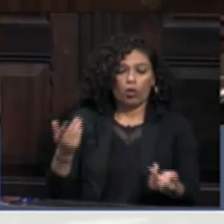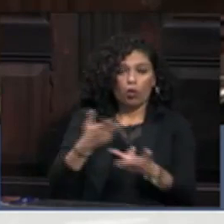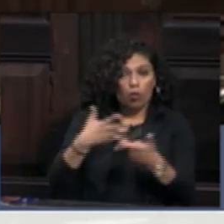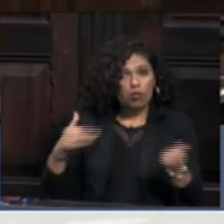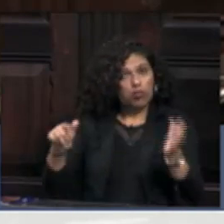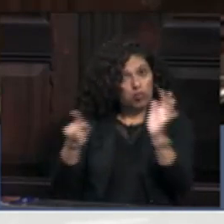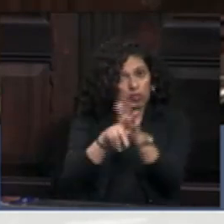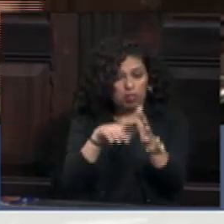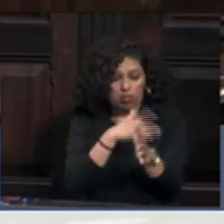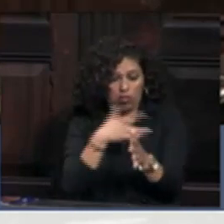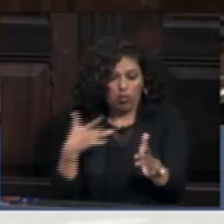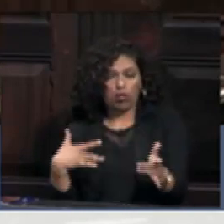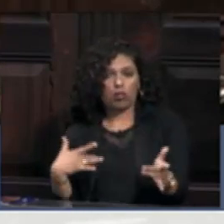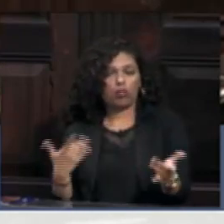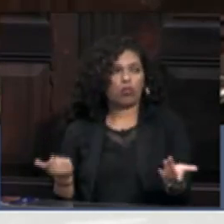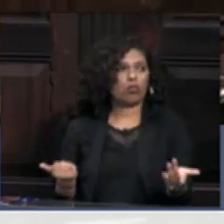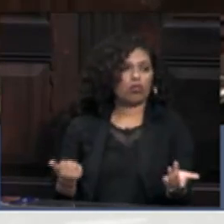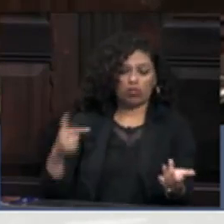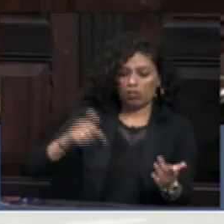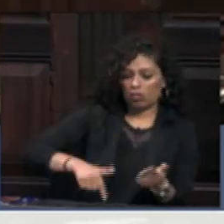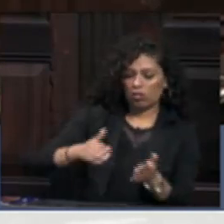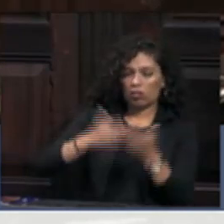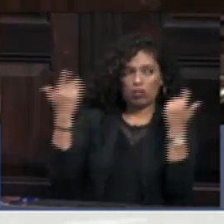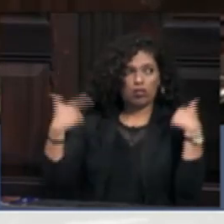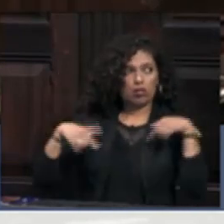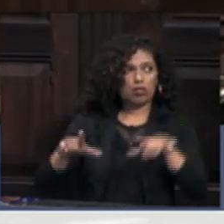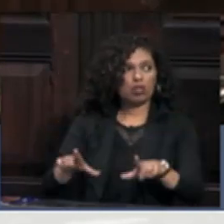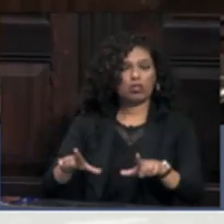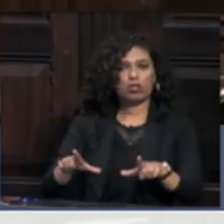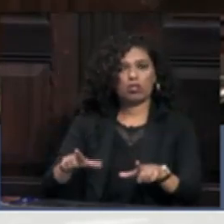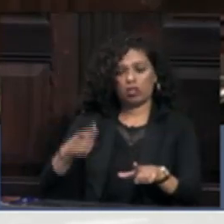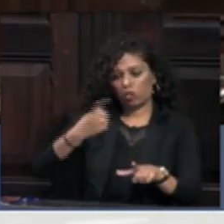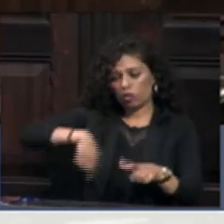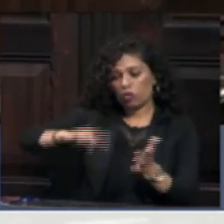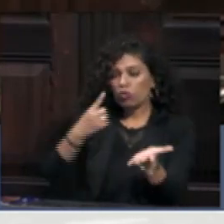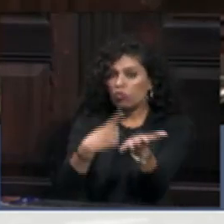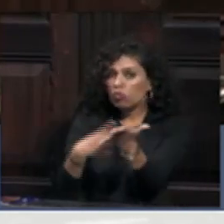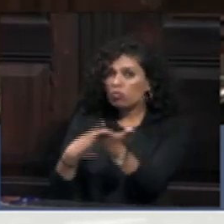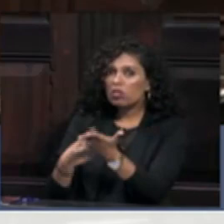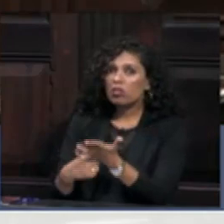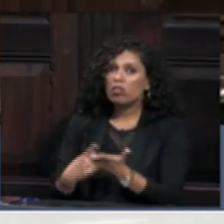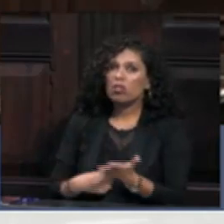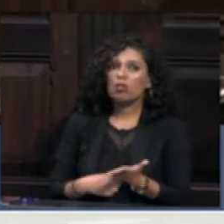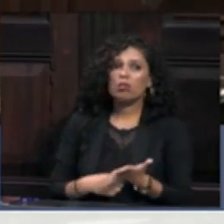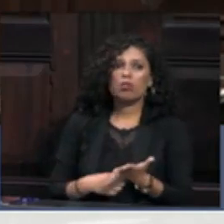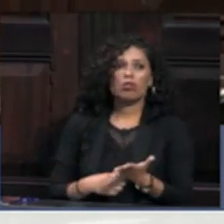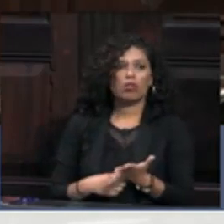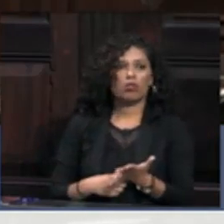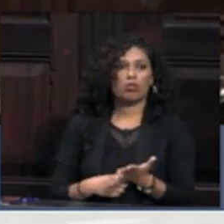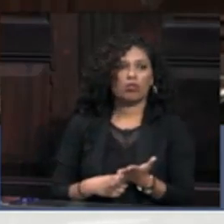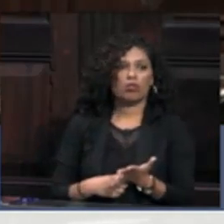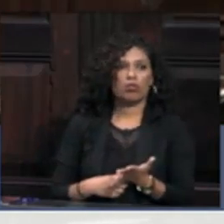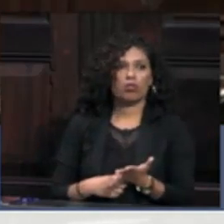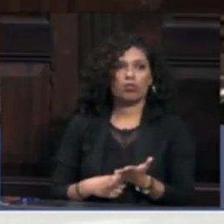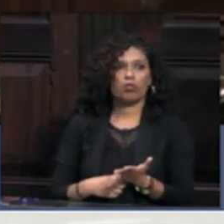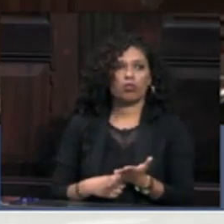saúde, que esta casa tem compromisso que